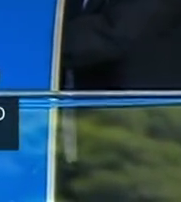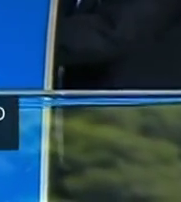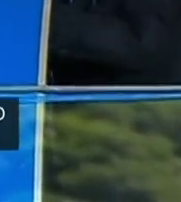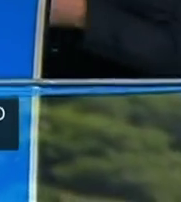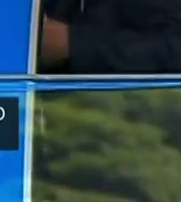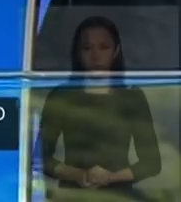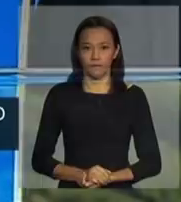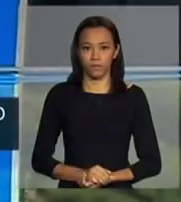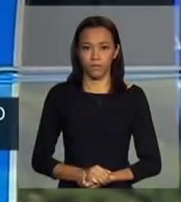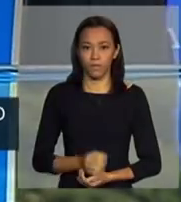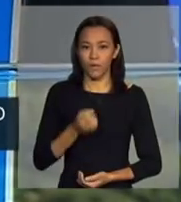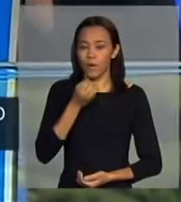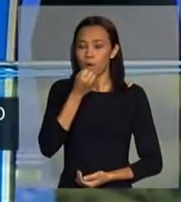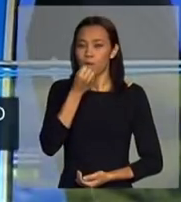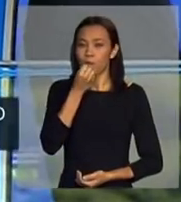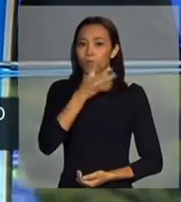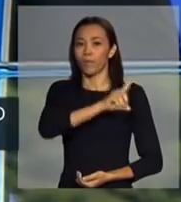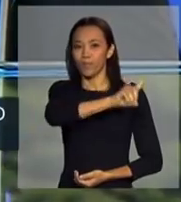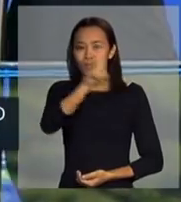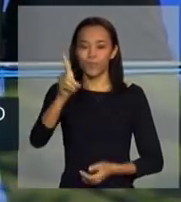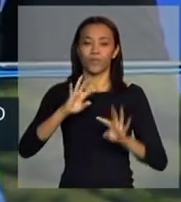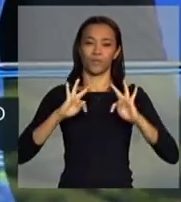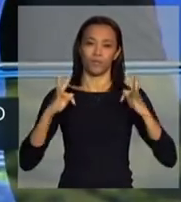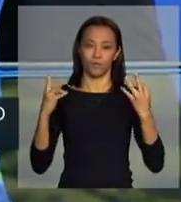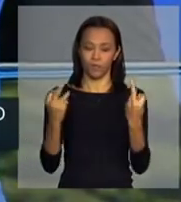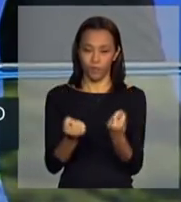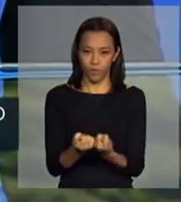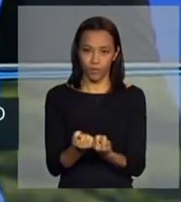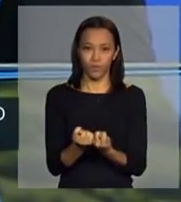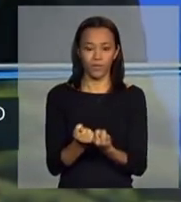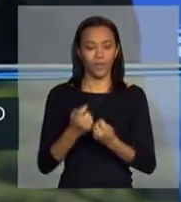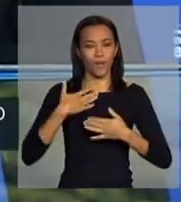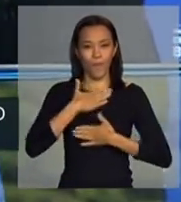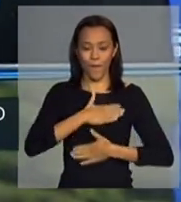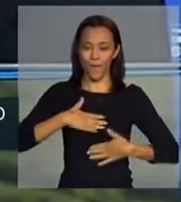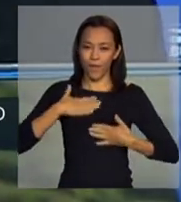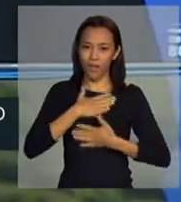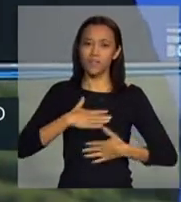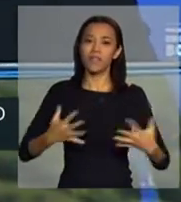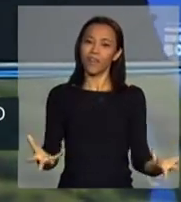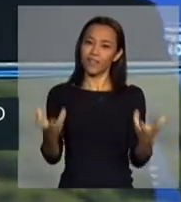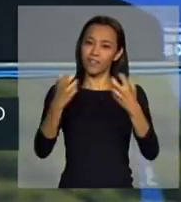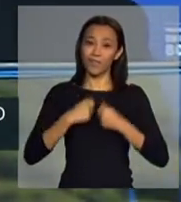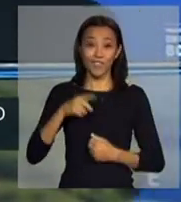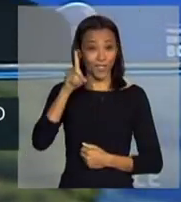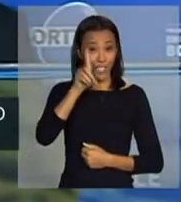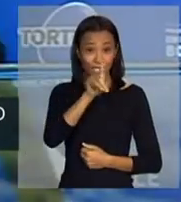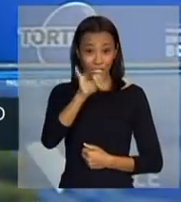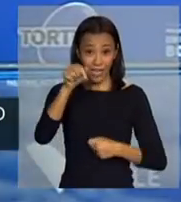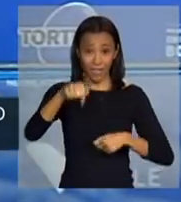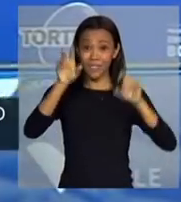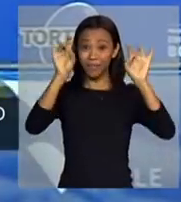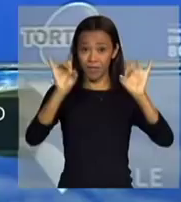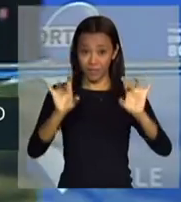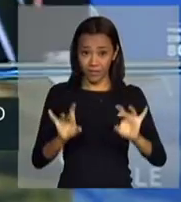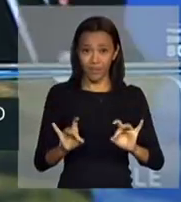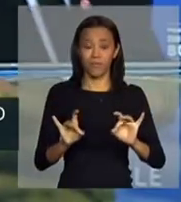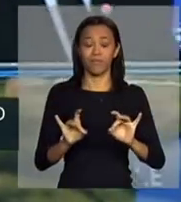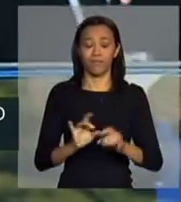Boa tarde ou bom dia ainda? Bom dia a todos. É um prazer recebê-los nesse dia tão especial.